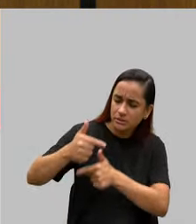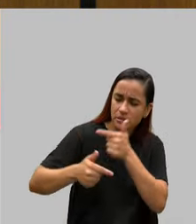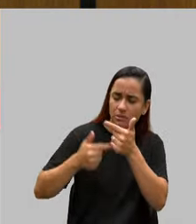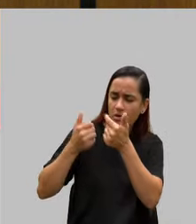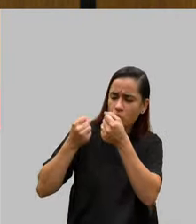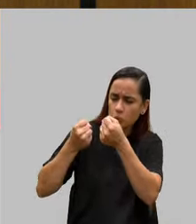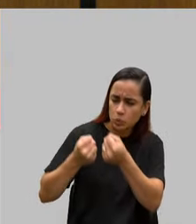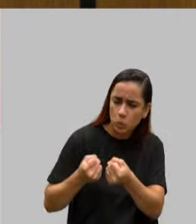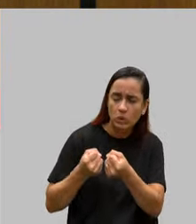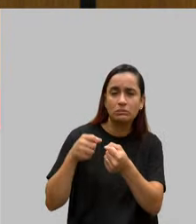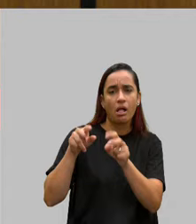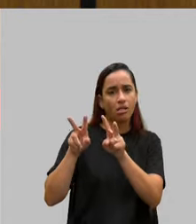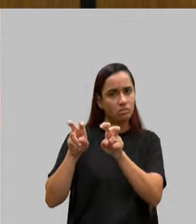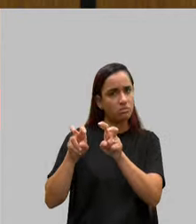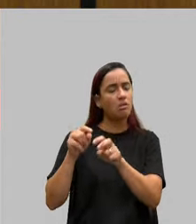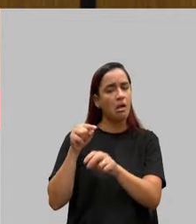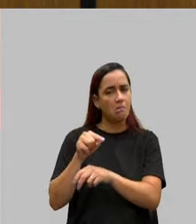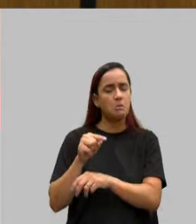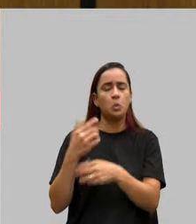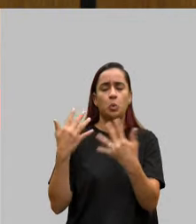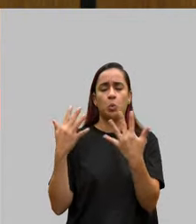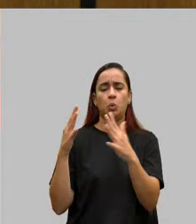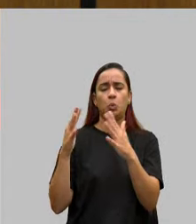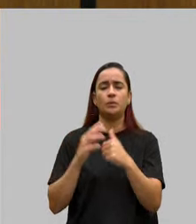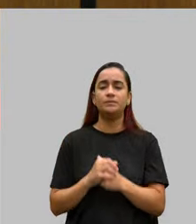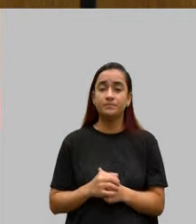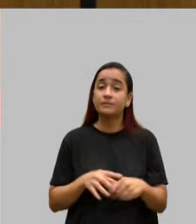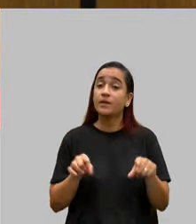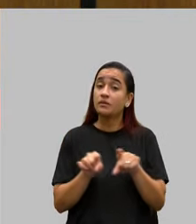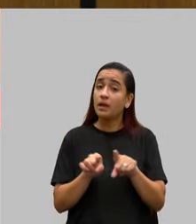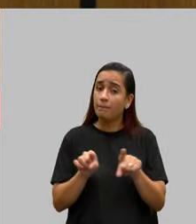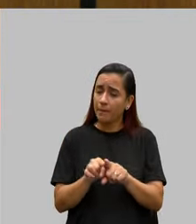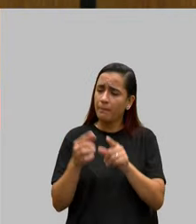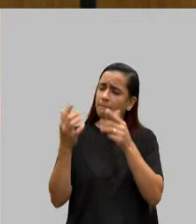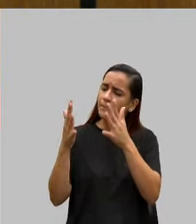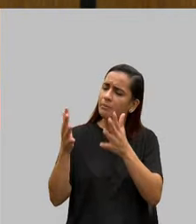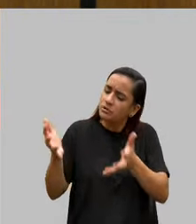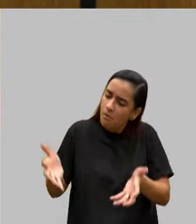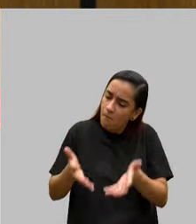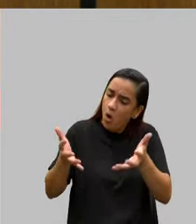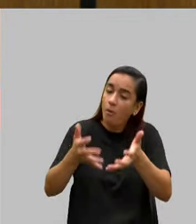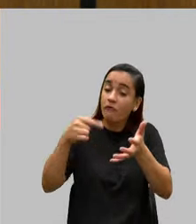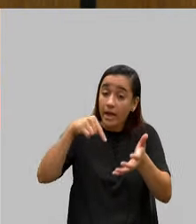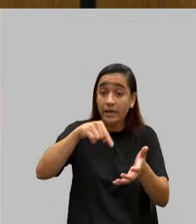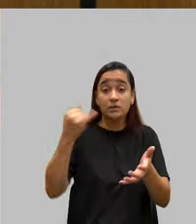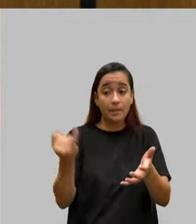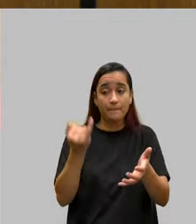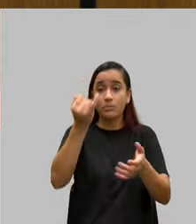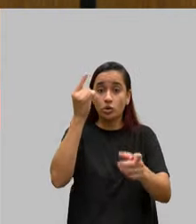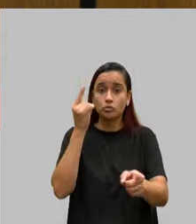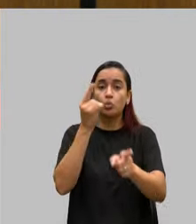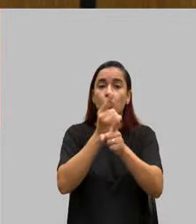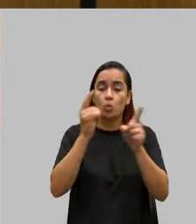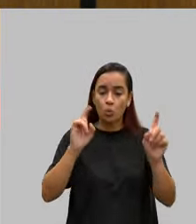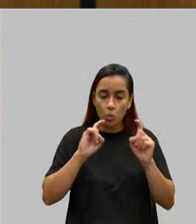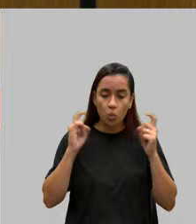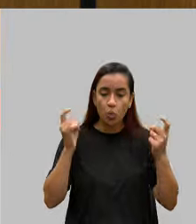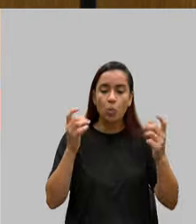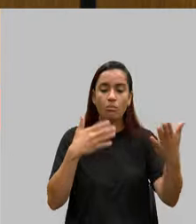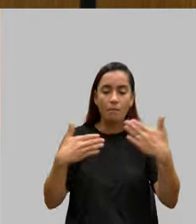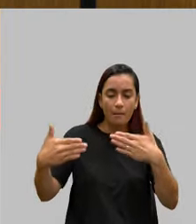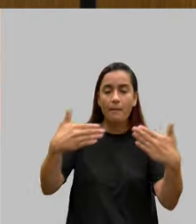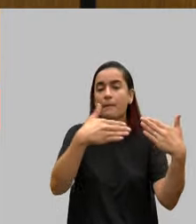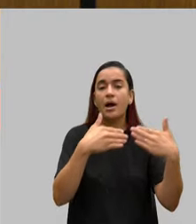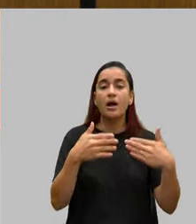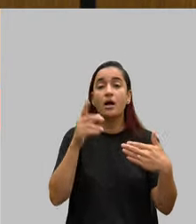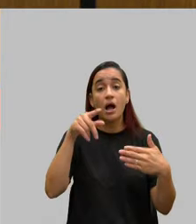questão e eh eh por est promovendo essa importante importante encontro em que a gente tem condição de entender um pouco